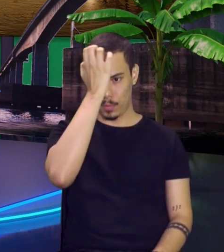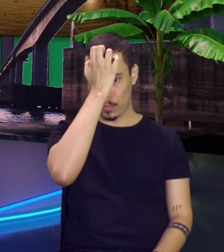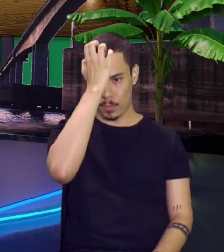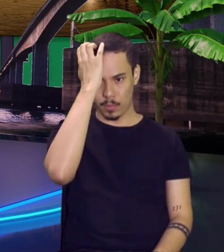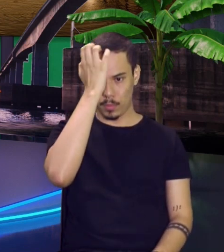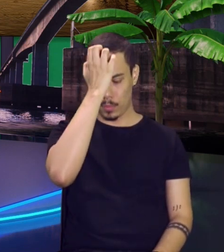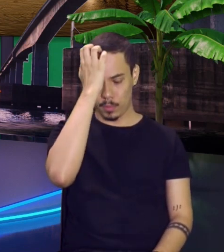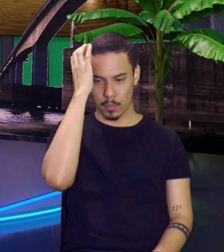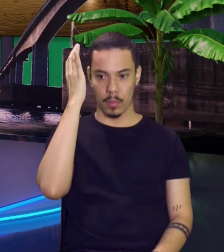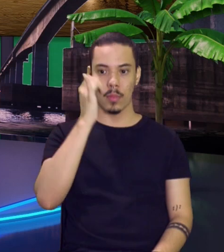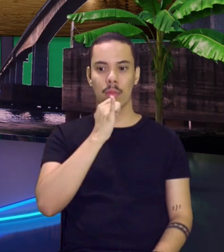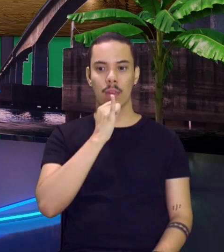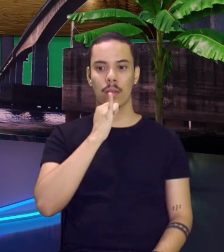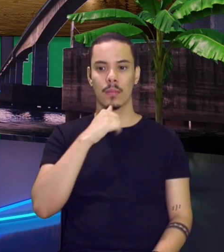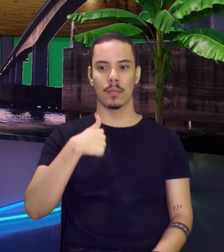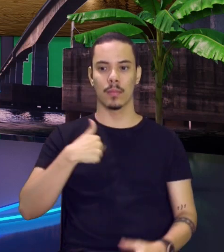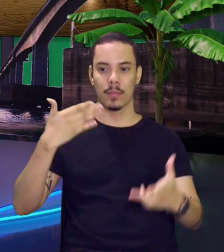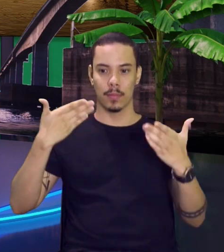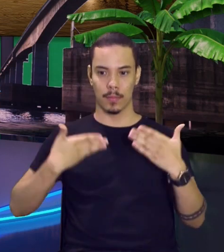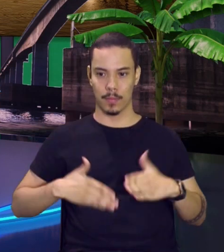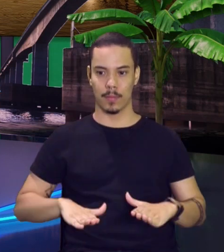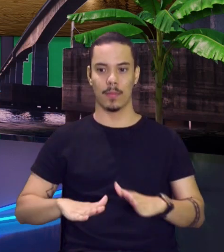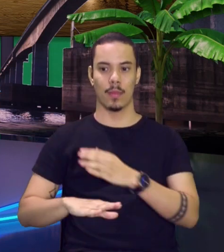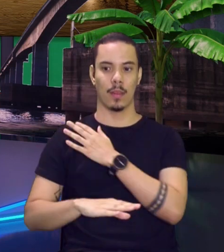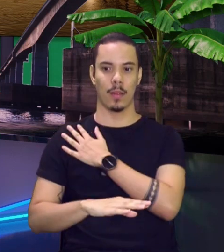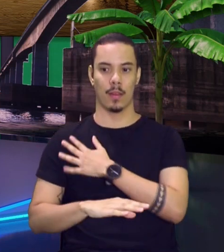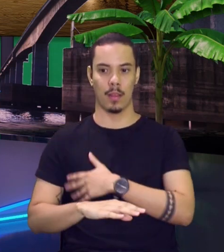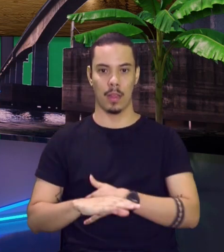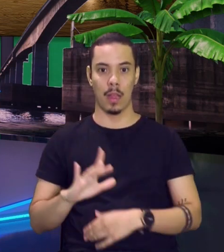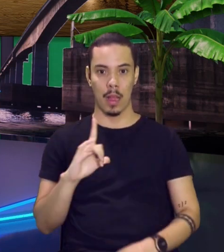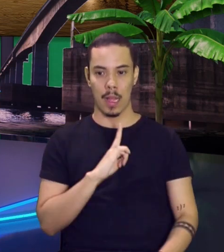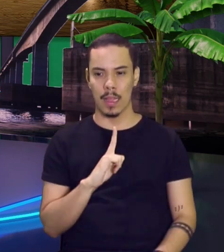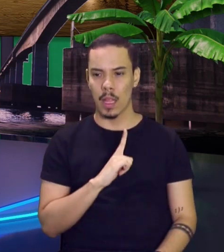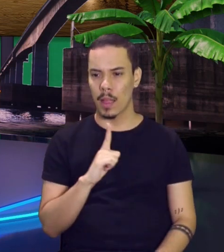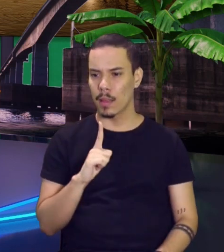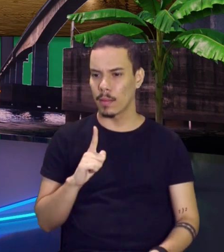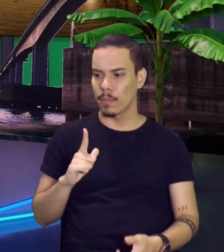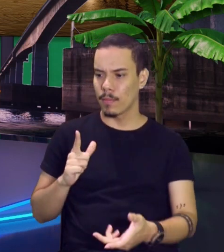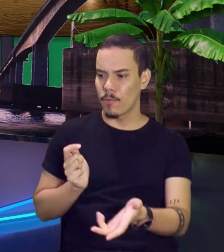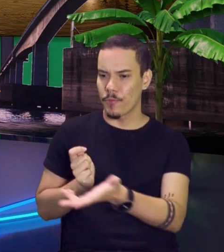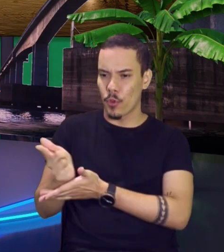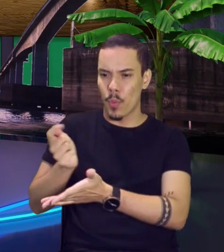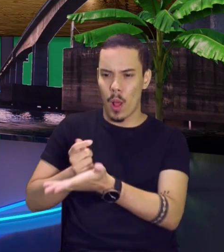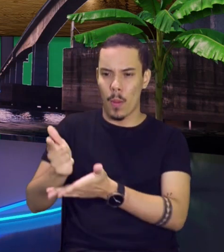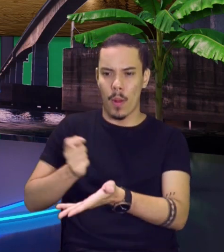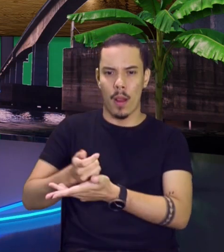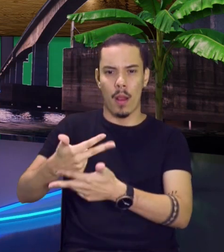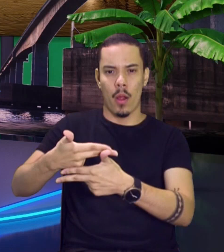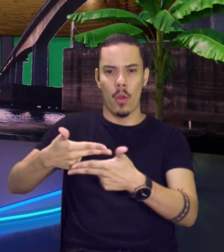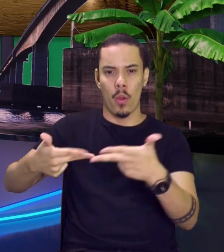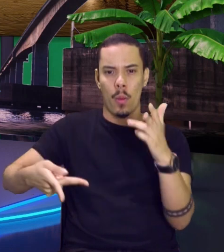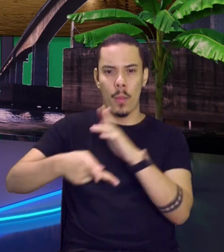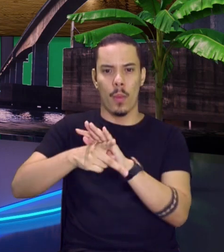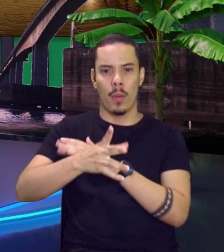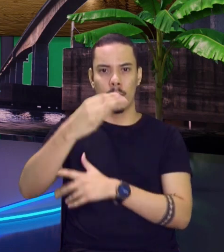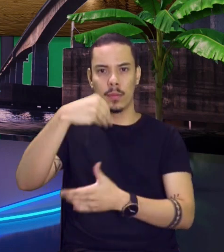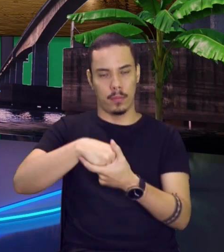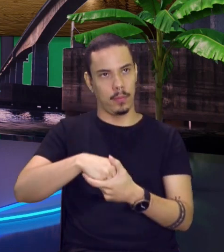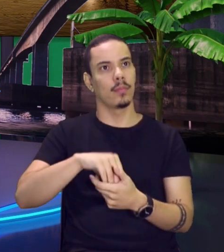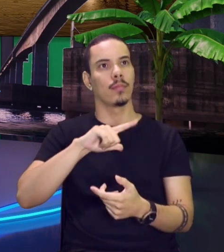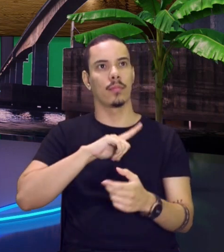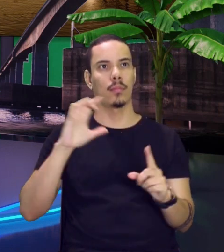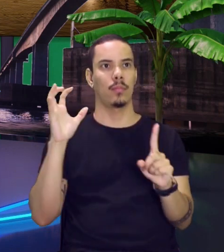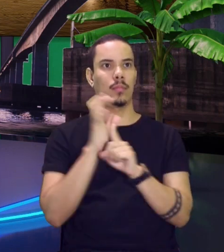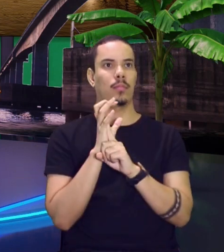Ao nascer o Arimateia, ao nascer, ao vir para o mundo, ele vai ser um consumista, ele vai trazer impactos